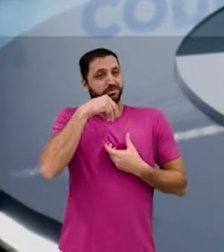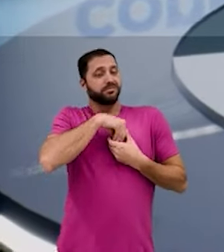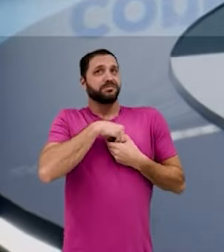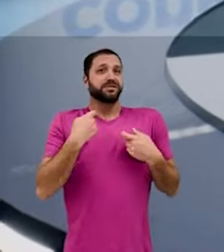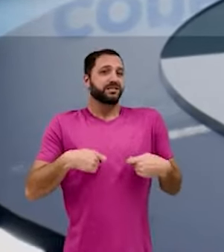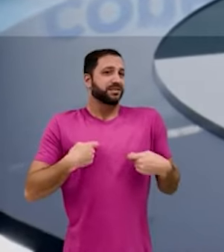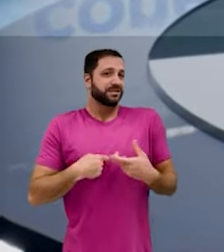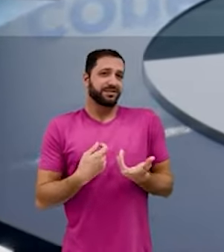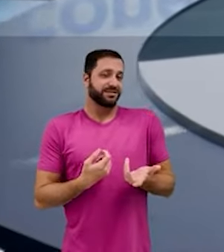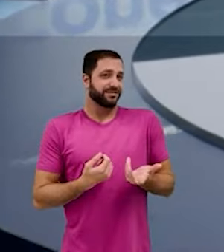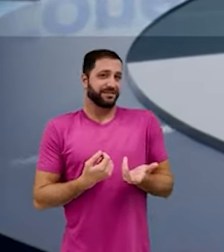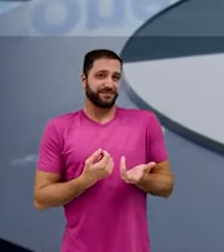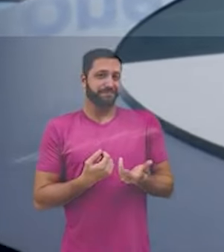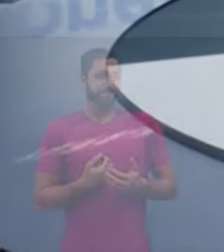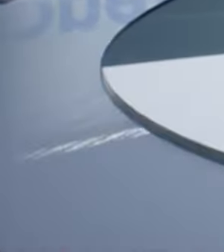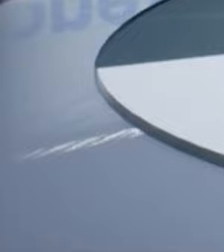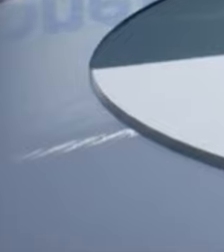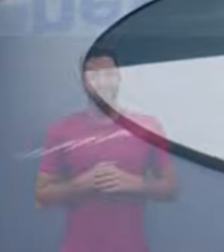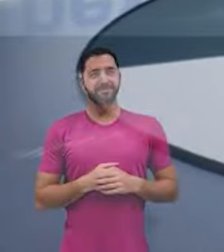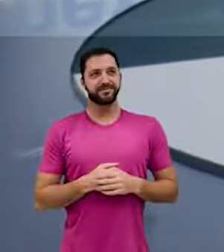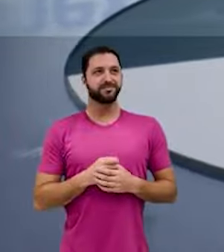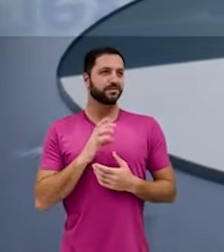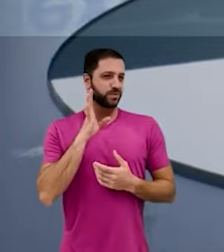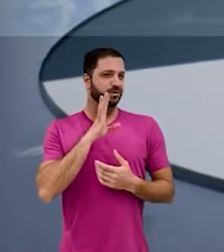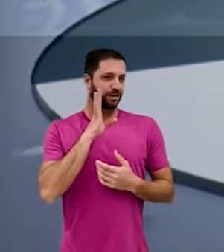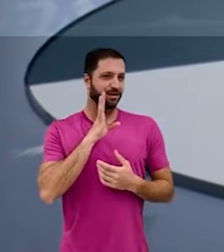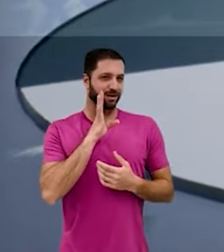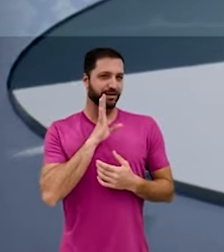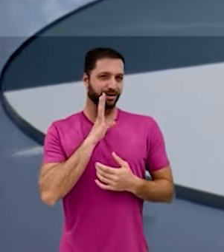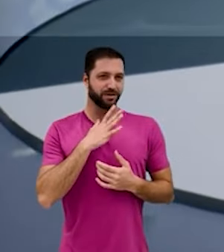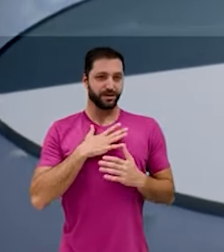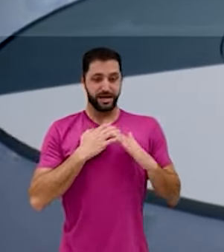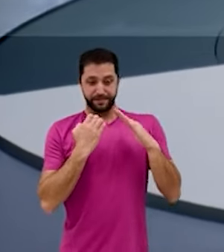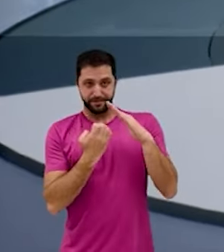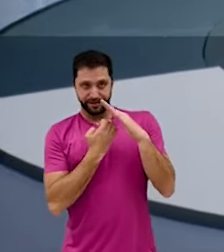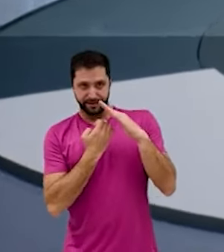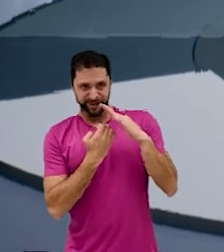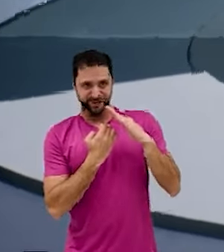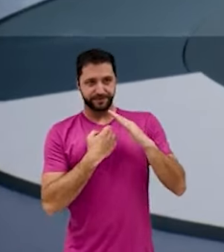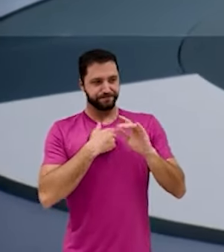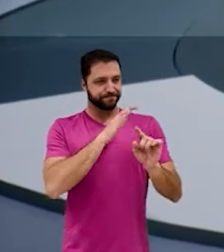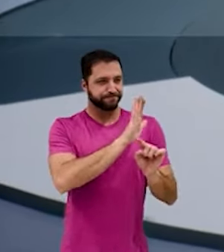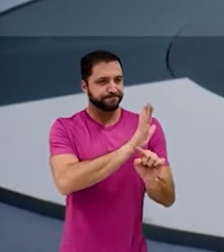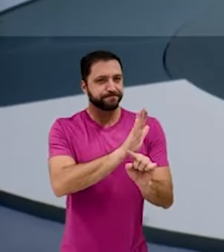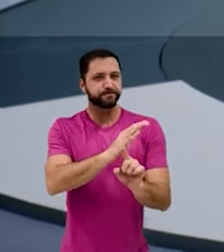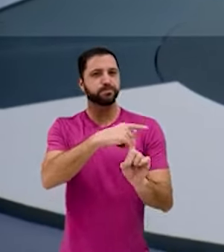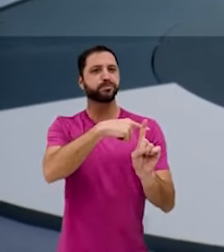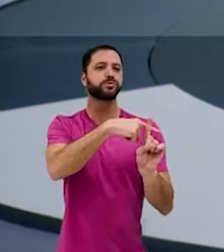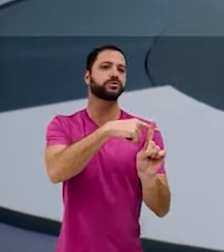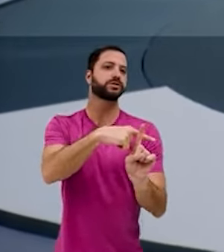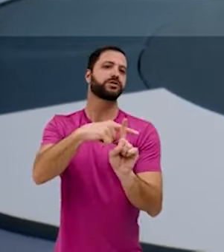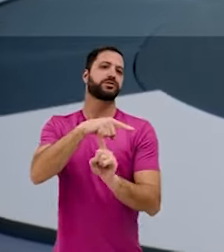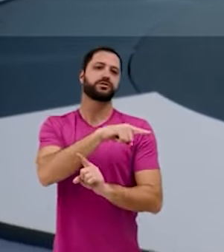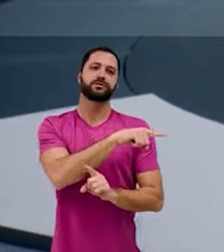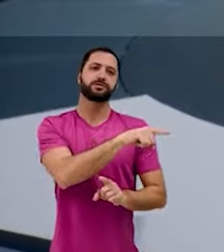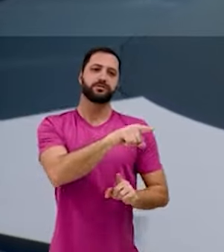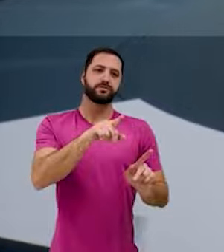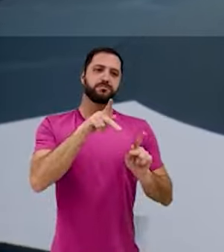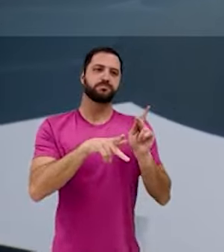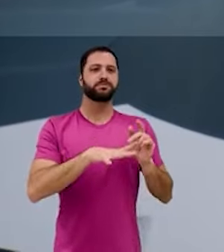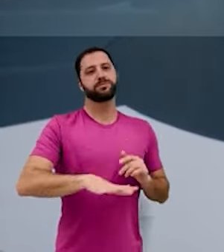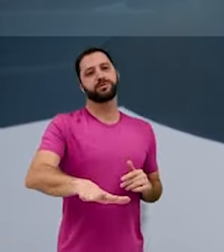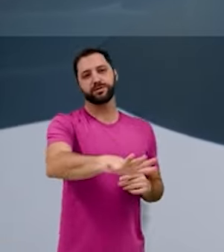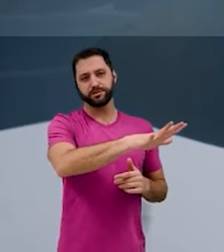feminilidade, sim, né? Sim, da autoestima. É. E é muito legal saber que a empresa, ela gera esse impacto